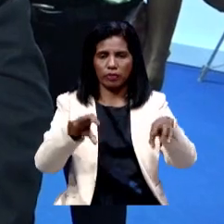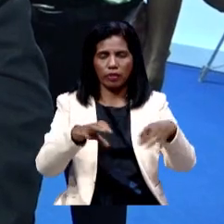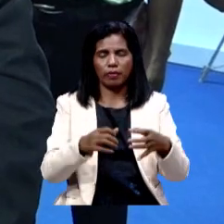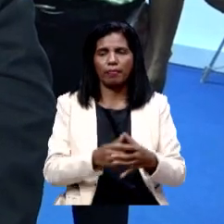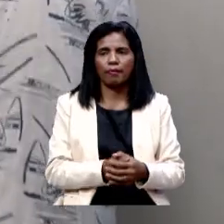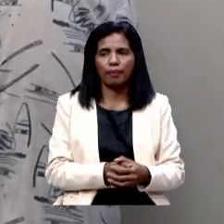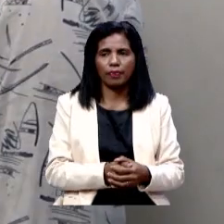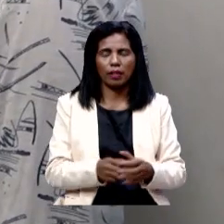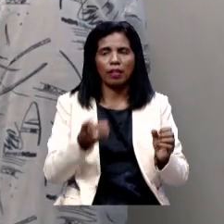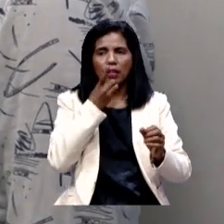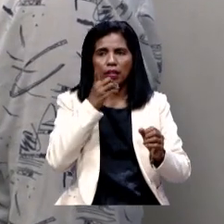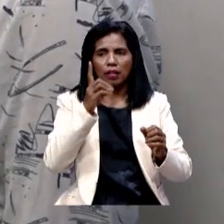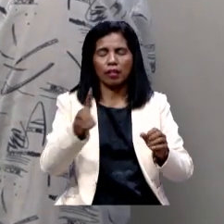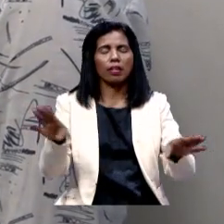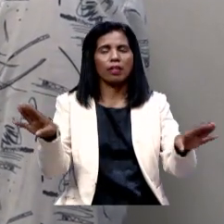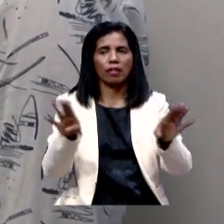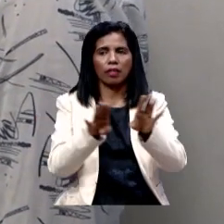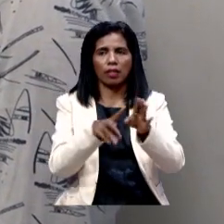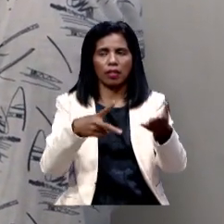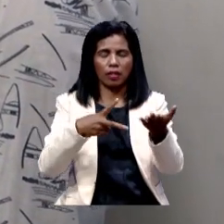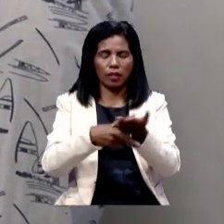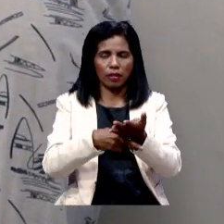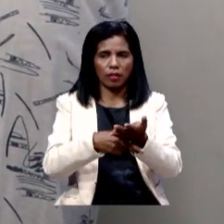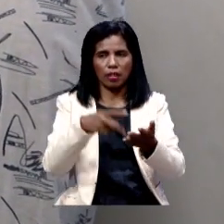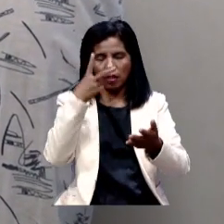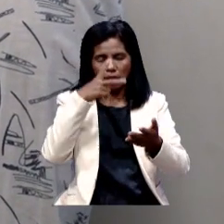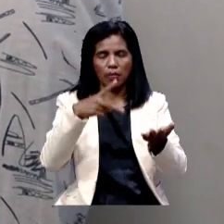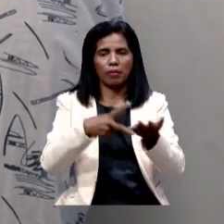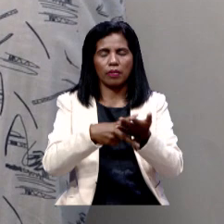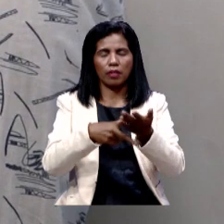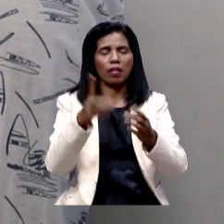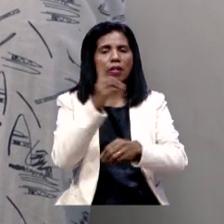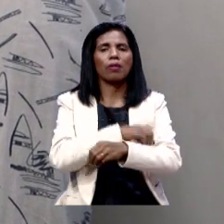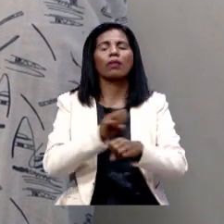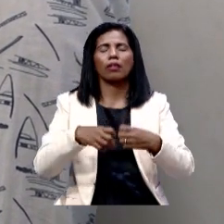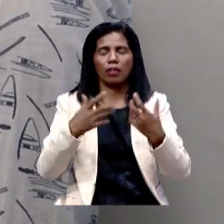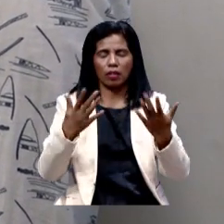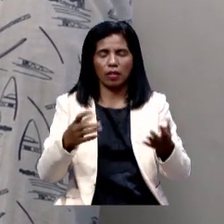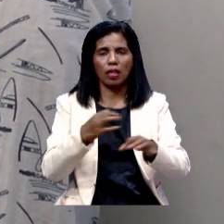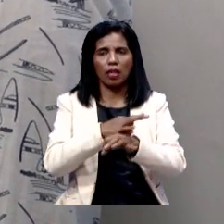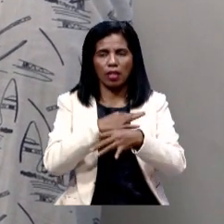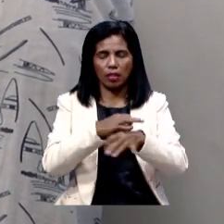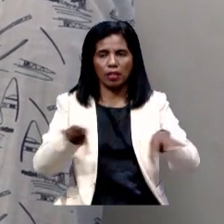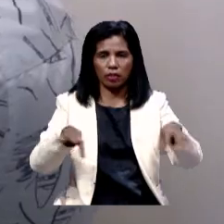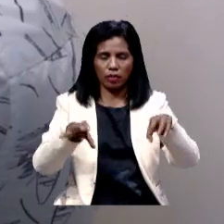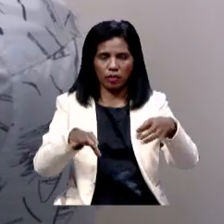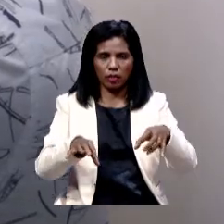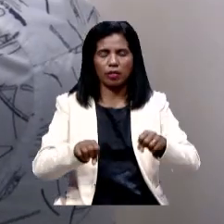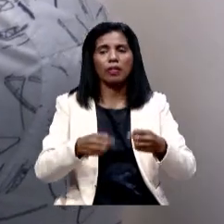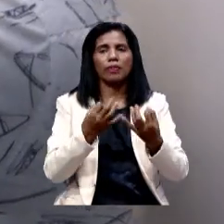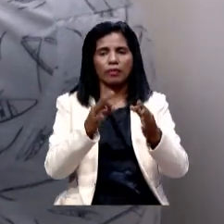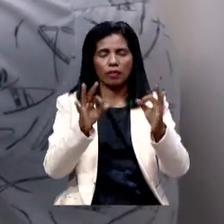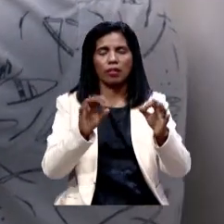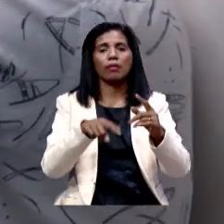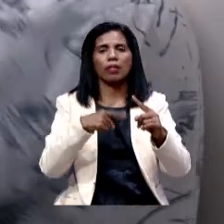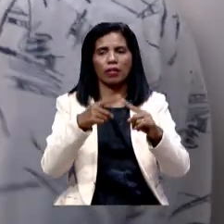que nunela declara katak taka provisorio atendimento trata pasaporte ne durante lorong hira, no manutenção ba sistema se remata bang hira.